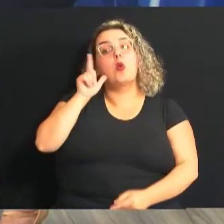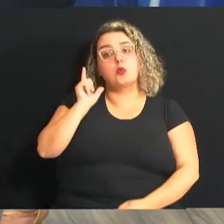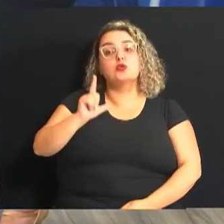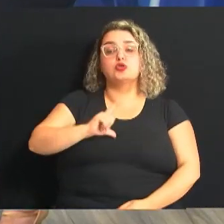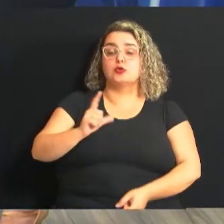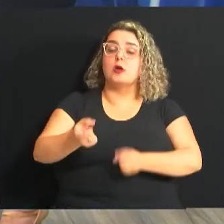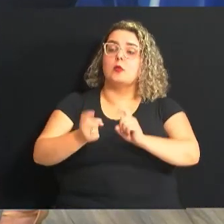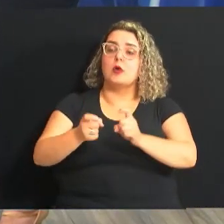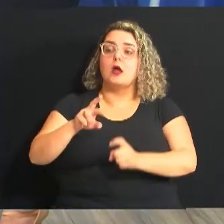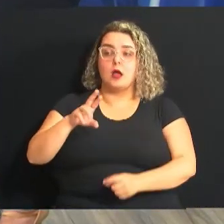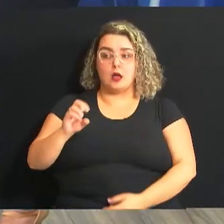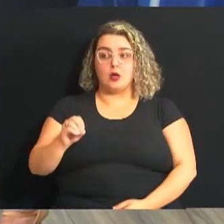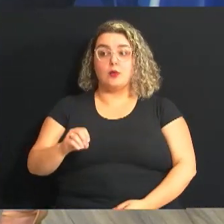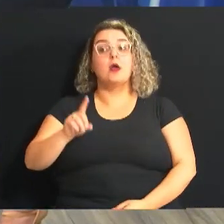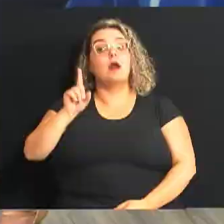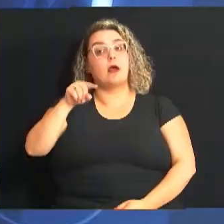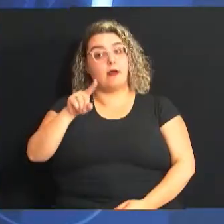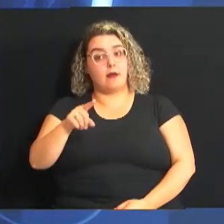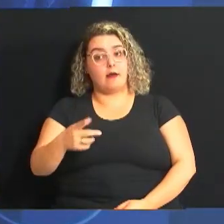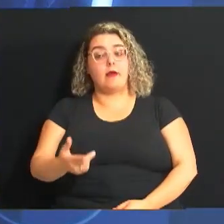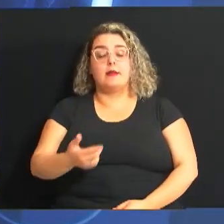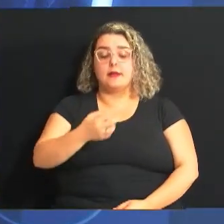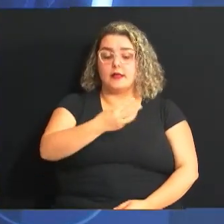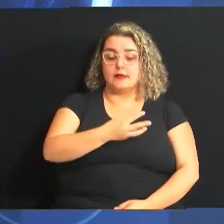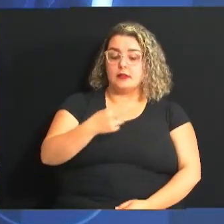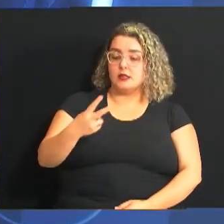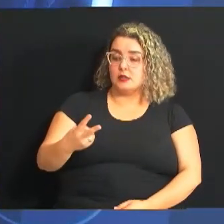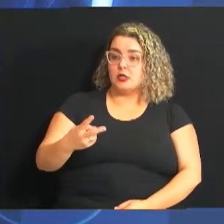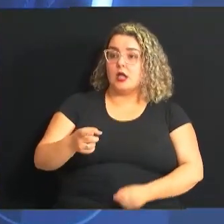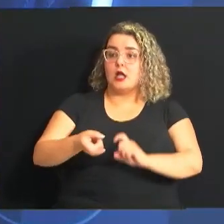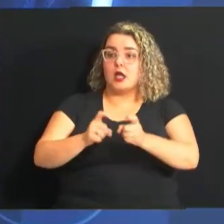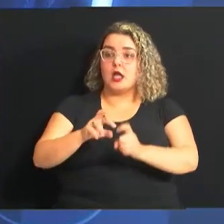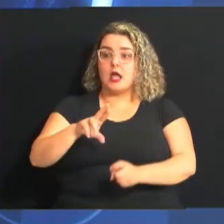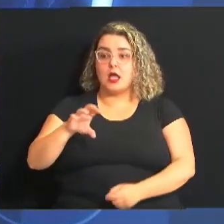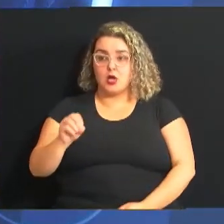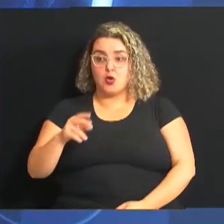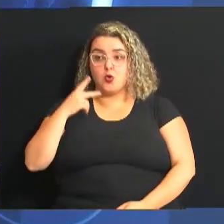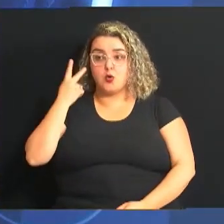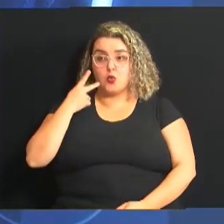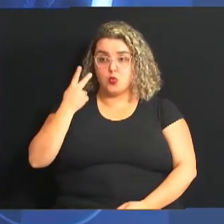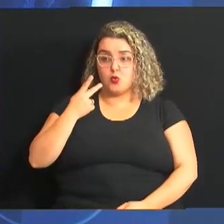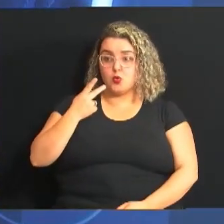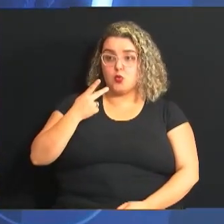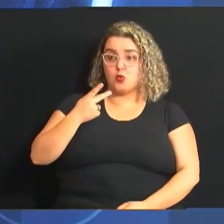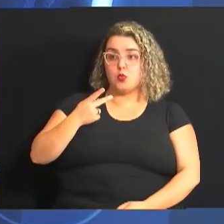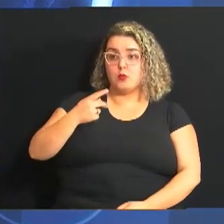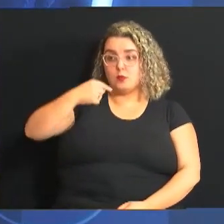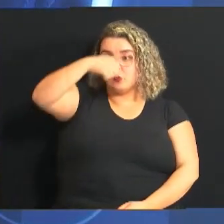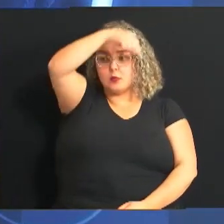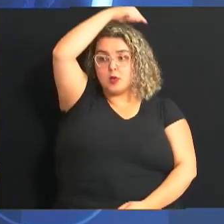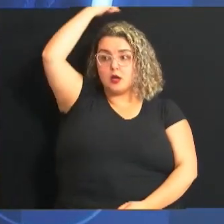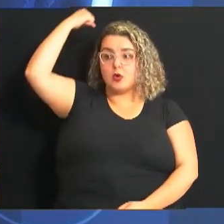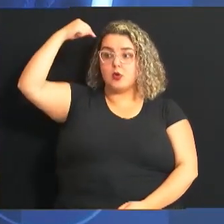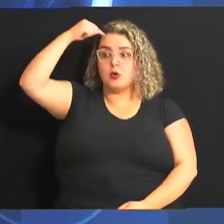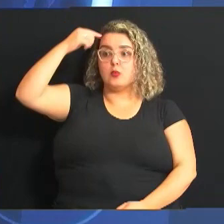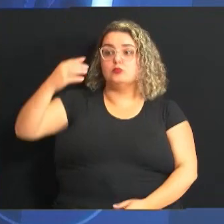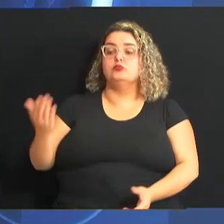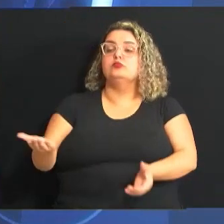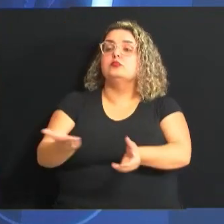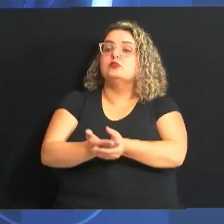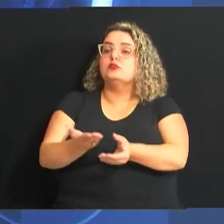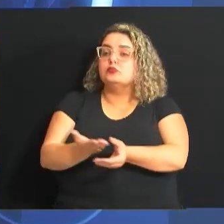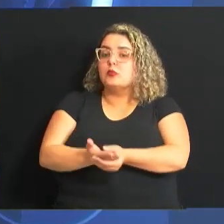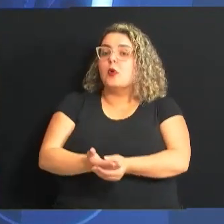reunião ordinária. E na 32ª reunião ordinária, o vereador Paulo Gaspar protocolou o pedido